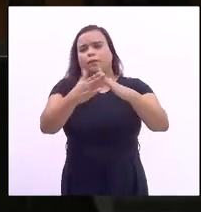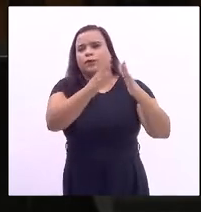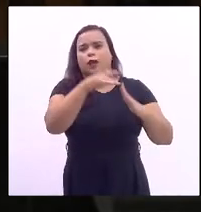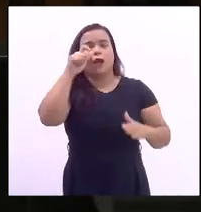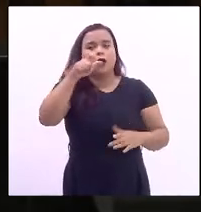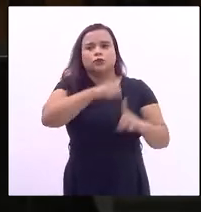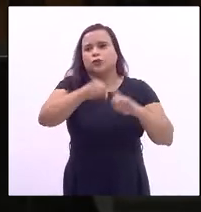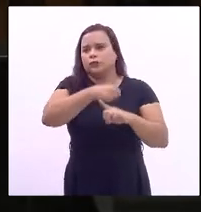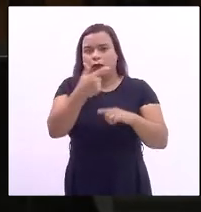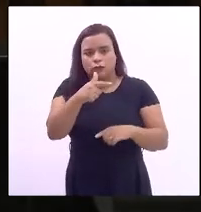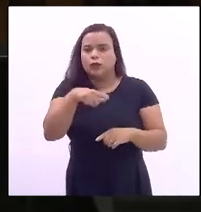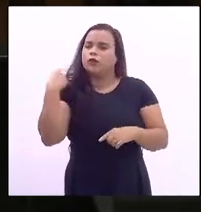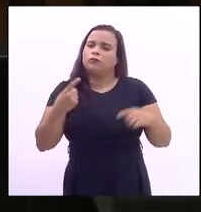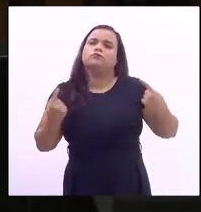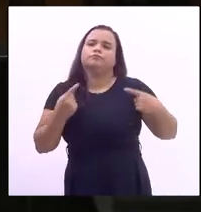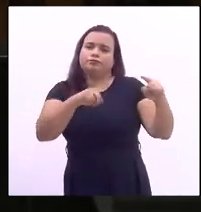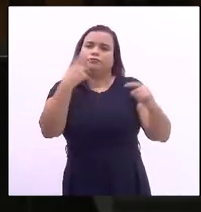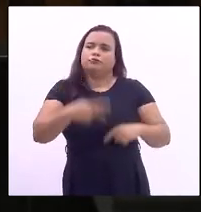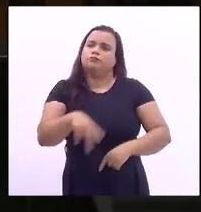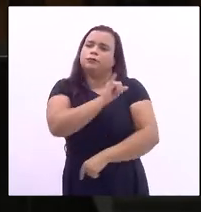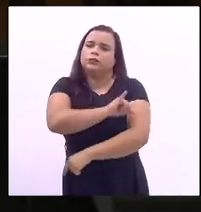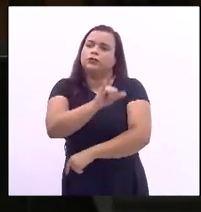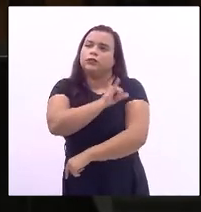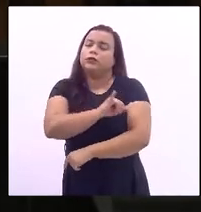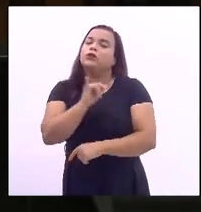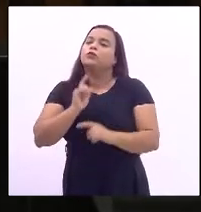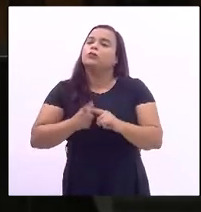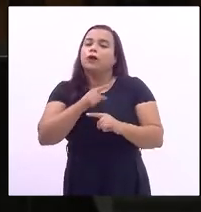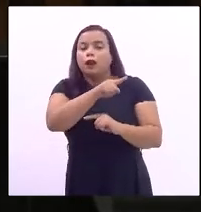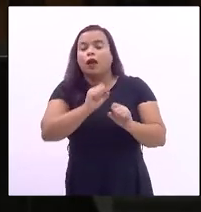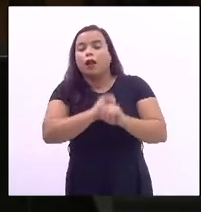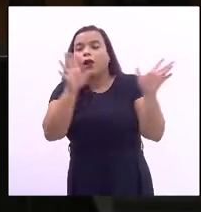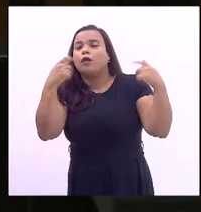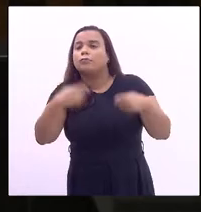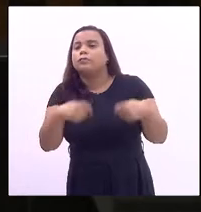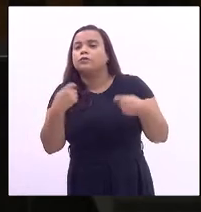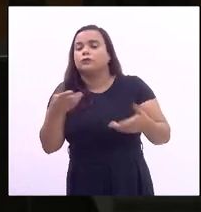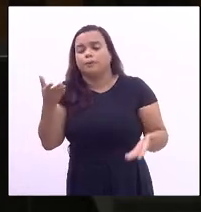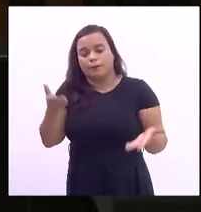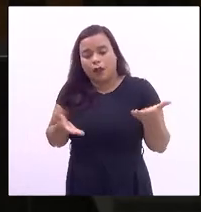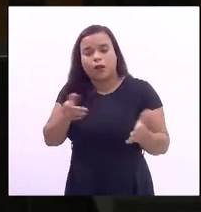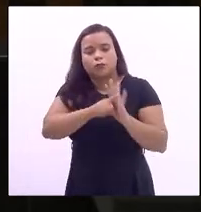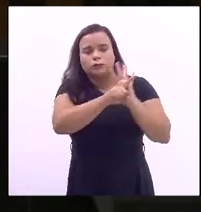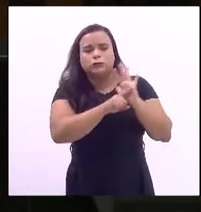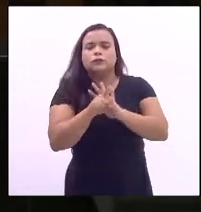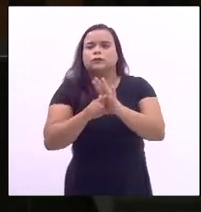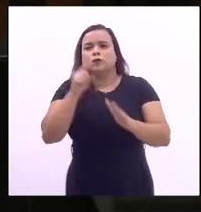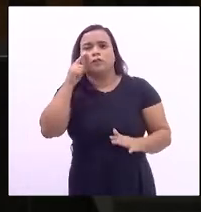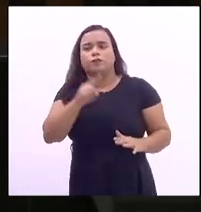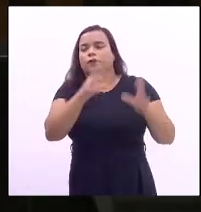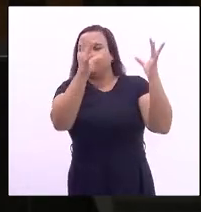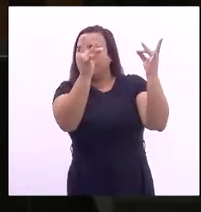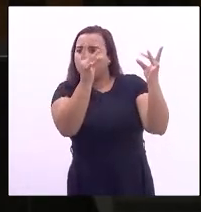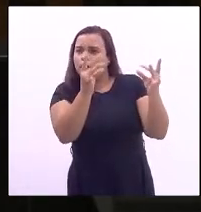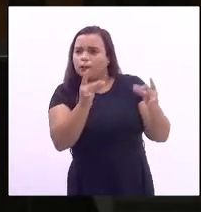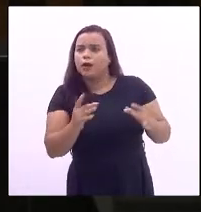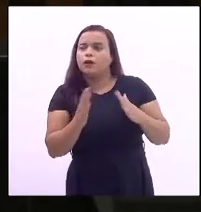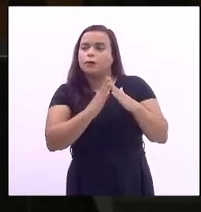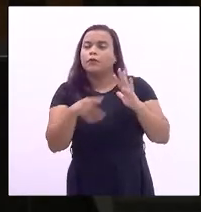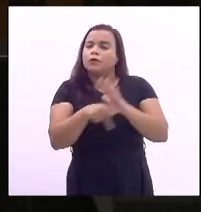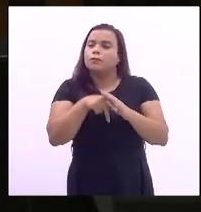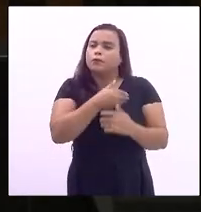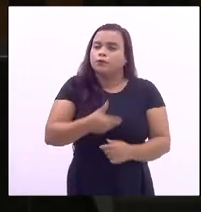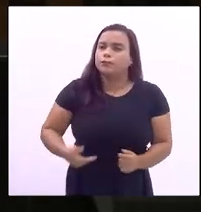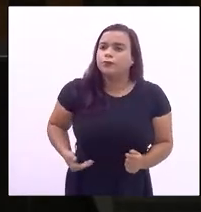social aqui no estado do Rio de Janeiro onde haja claramente um balanço discriminando quais Imóveis